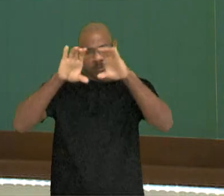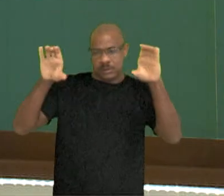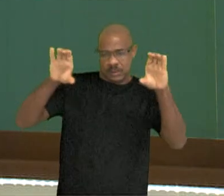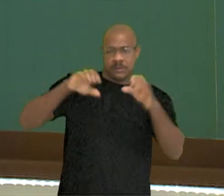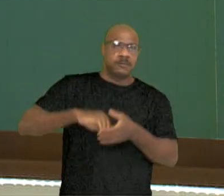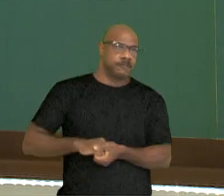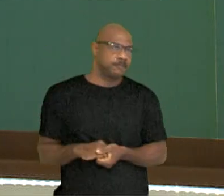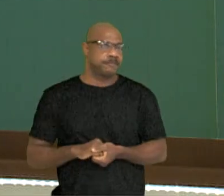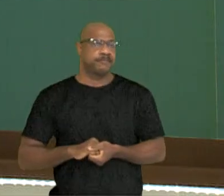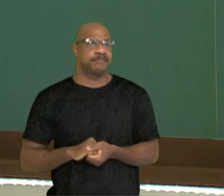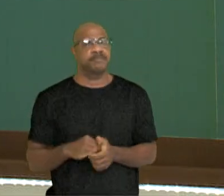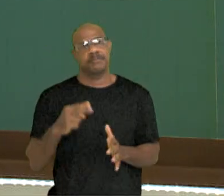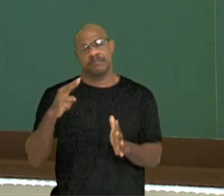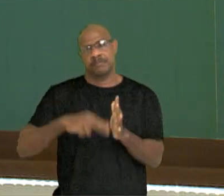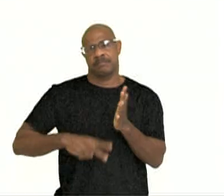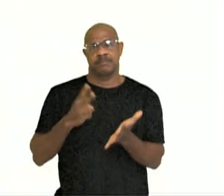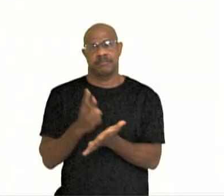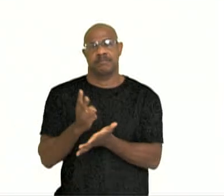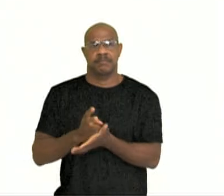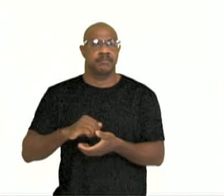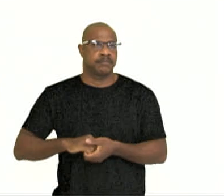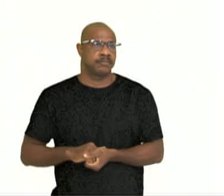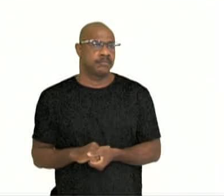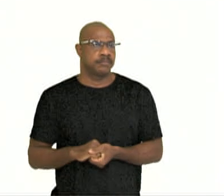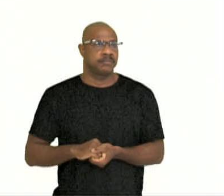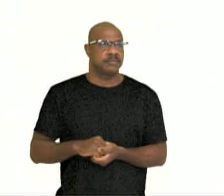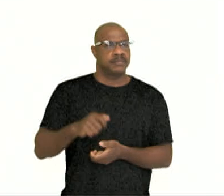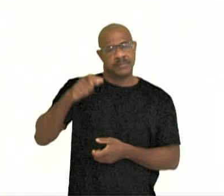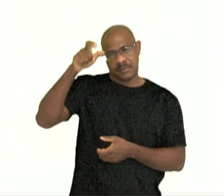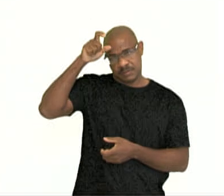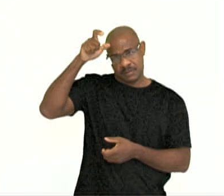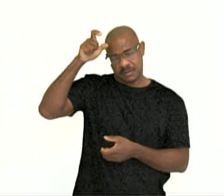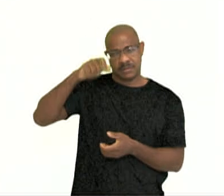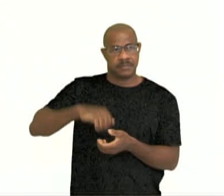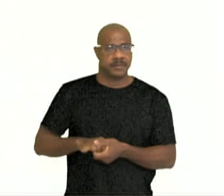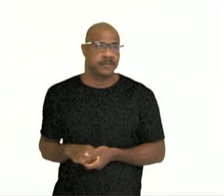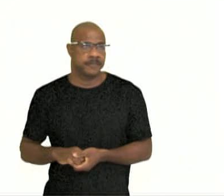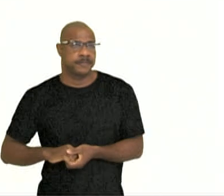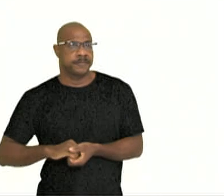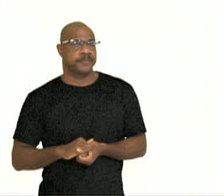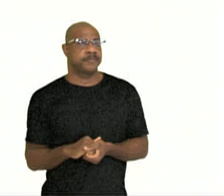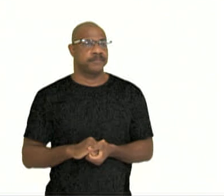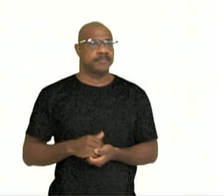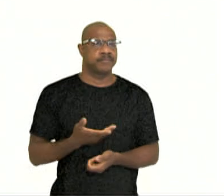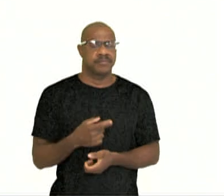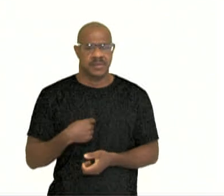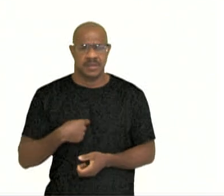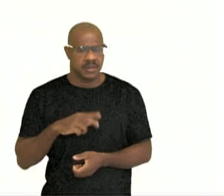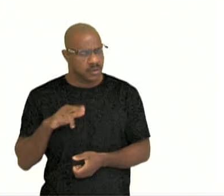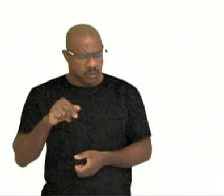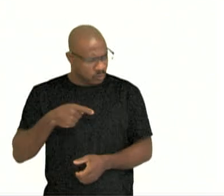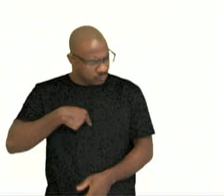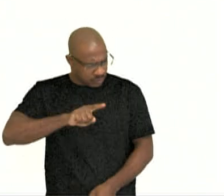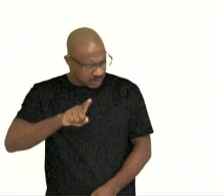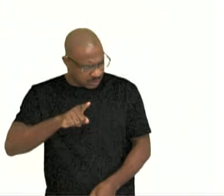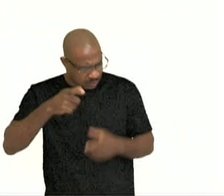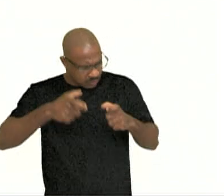Continuando então a leitura, diabo, cavaleiros vós passais e não me dizeis para onde